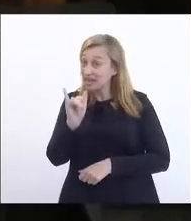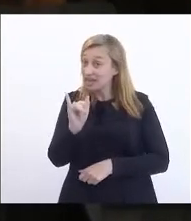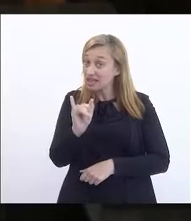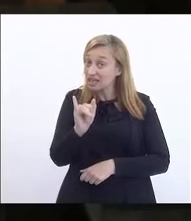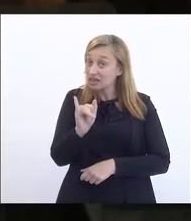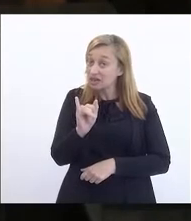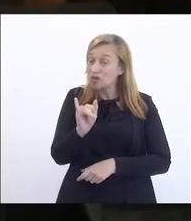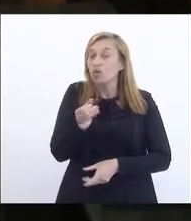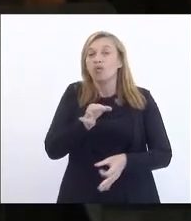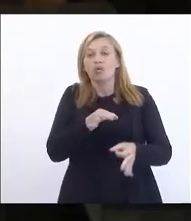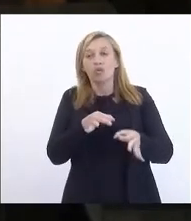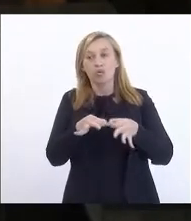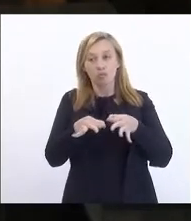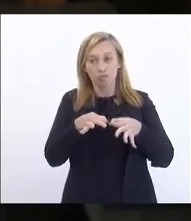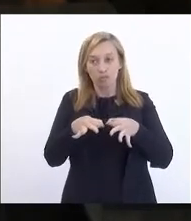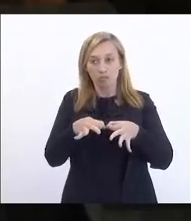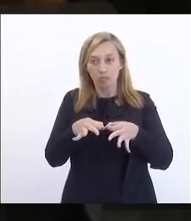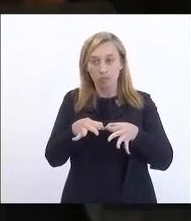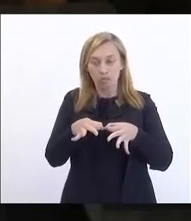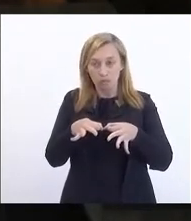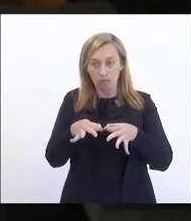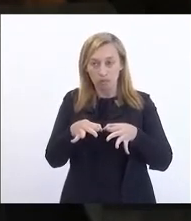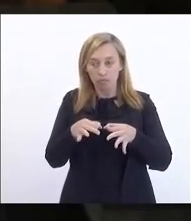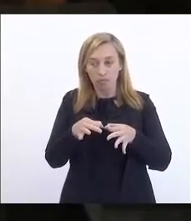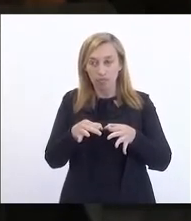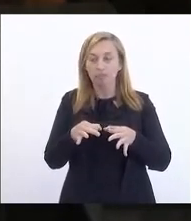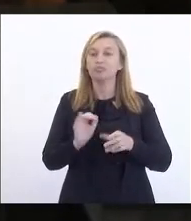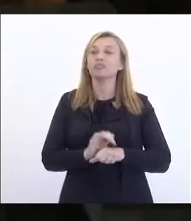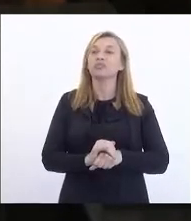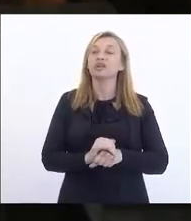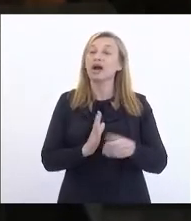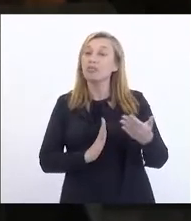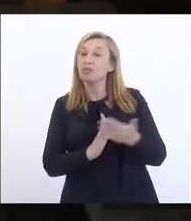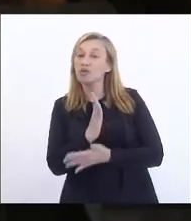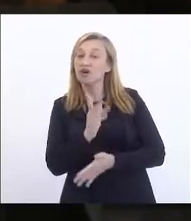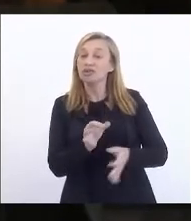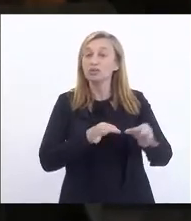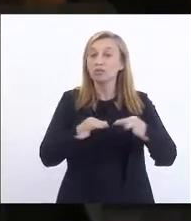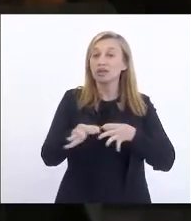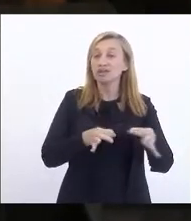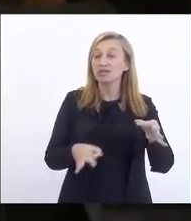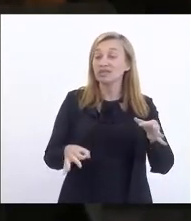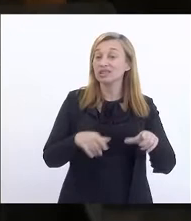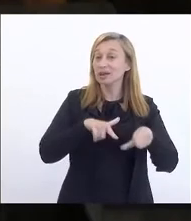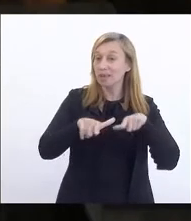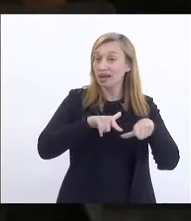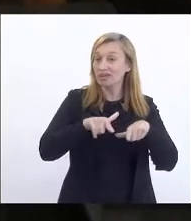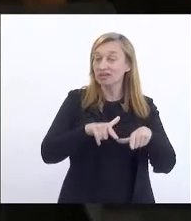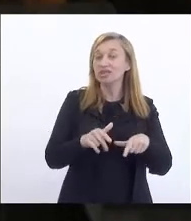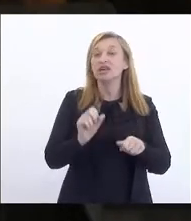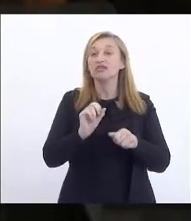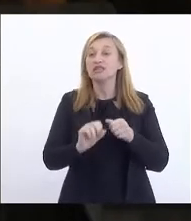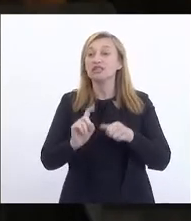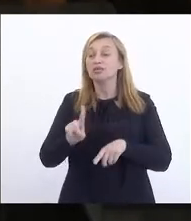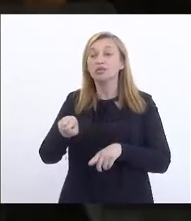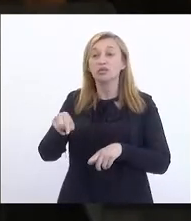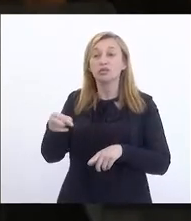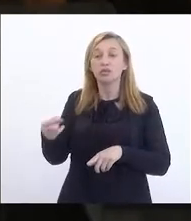orgânica. Aprovado esse plano de trabalho, fizemos